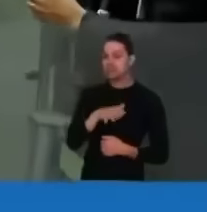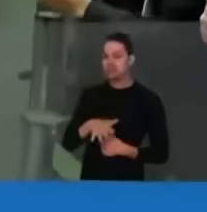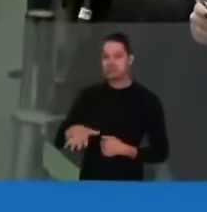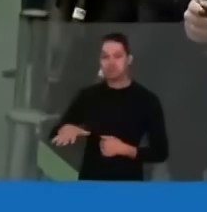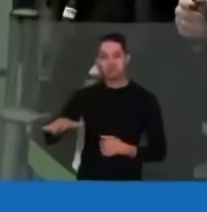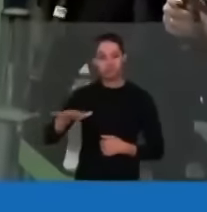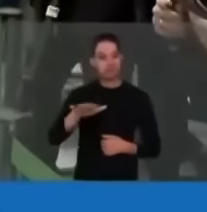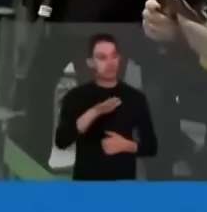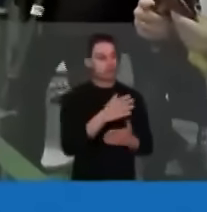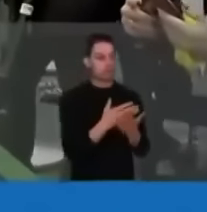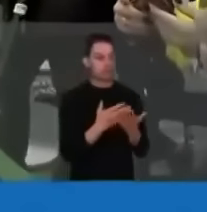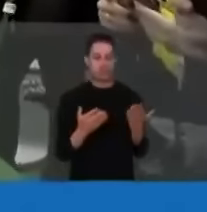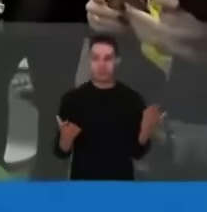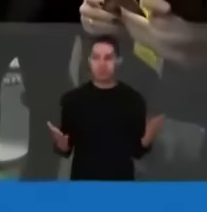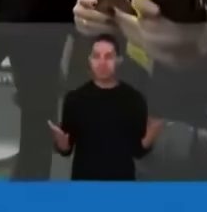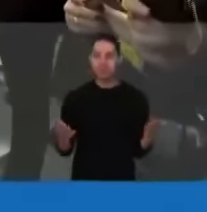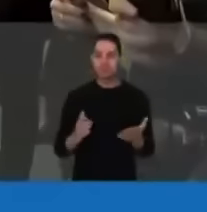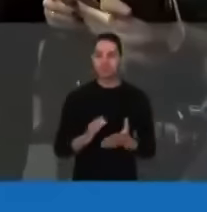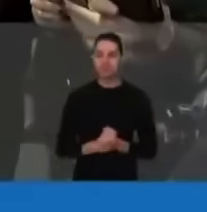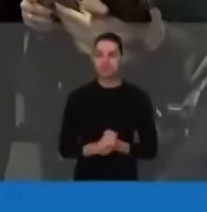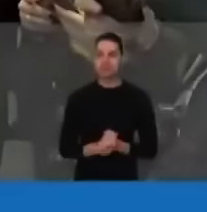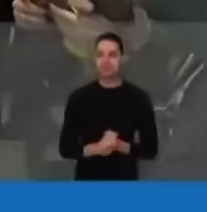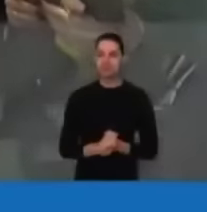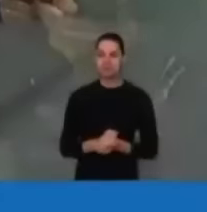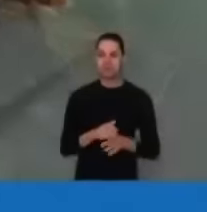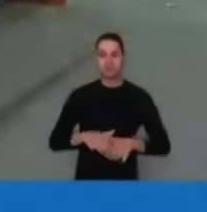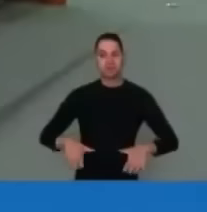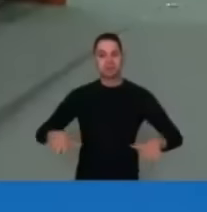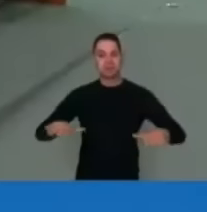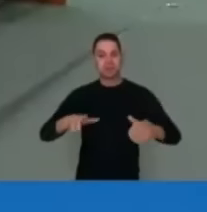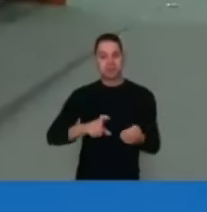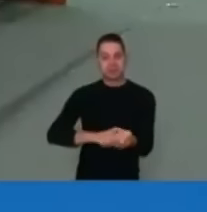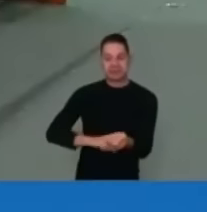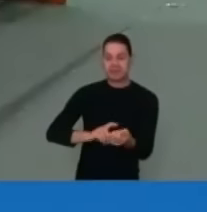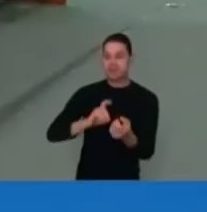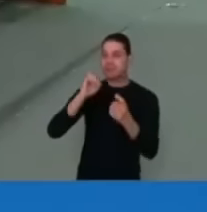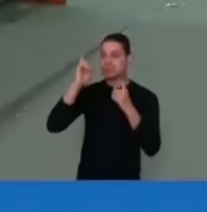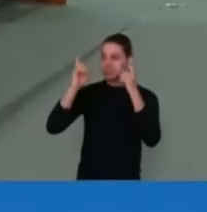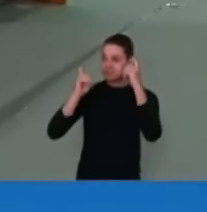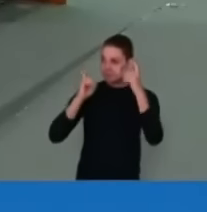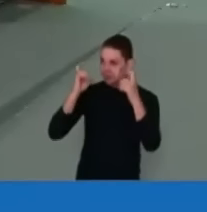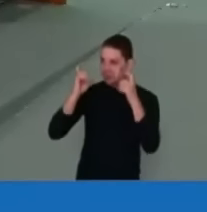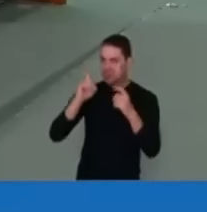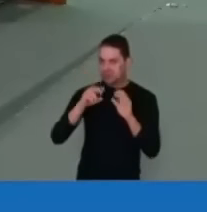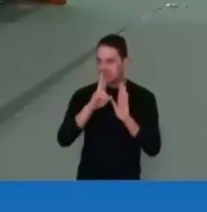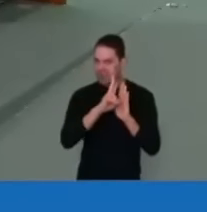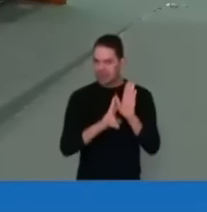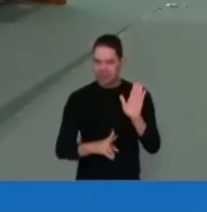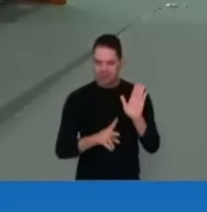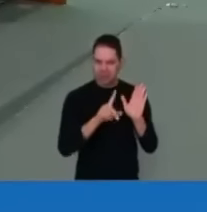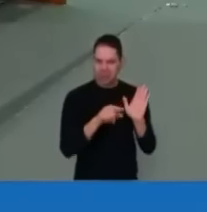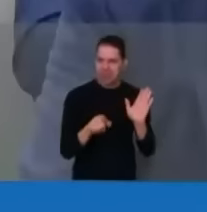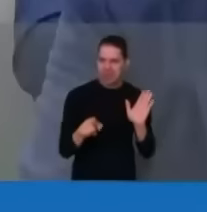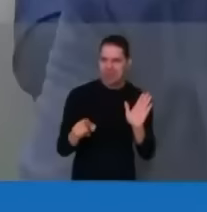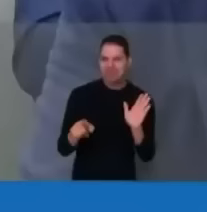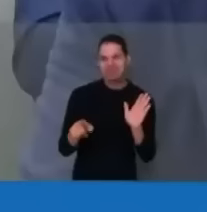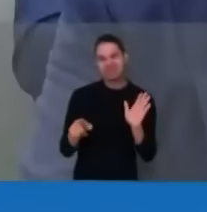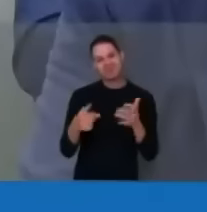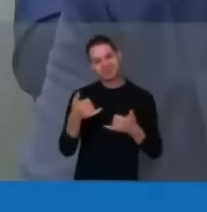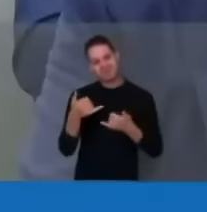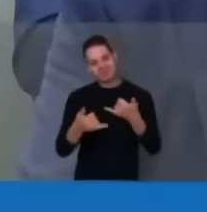sociedade por nós balela balela vai enriquecer a classe política apenas Como é o modelo do Brasil que o segré muito bem